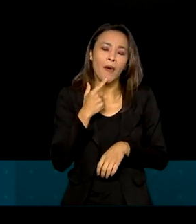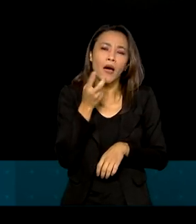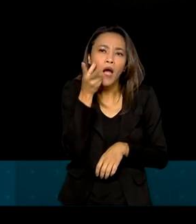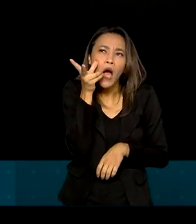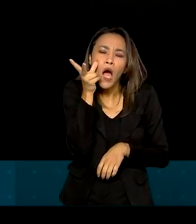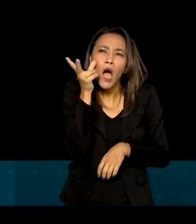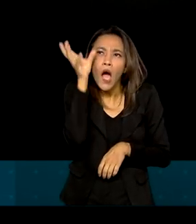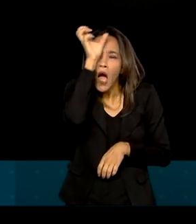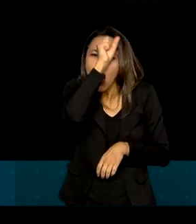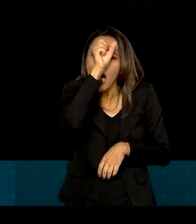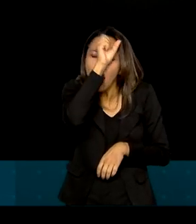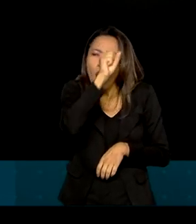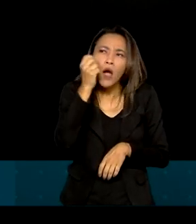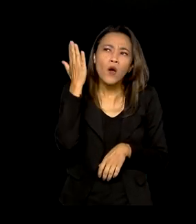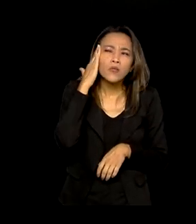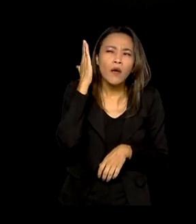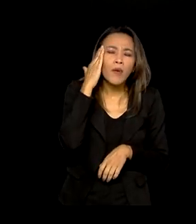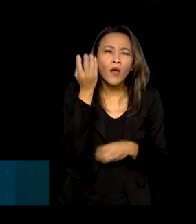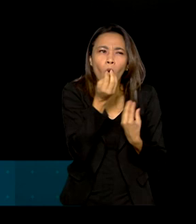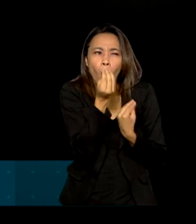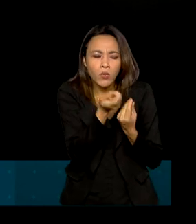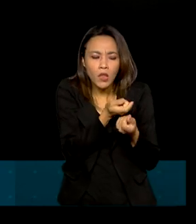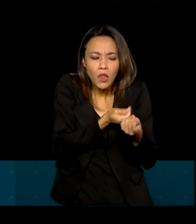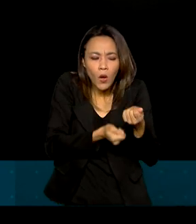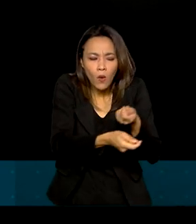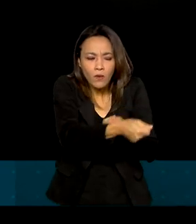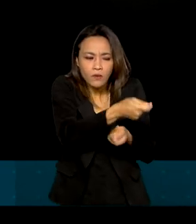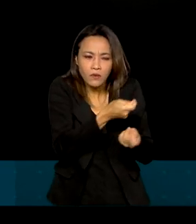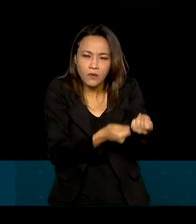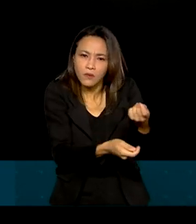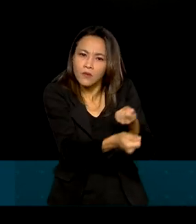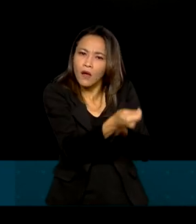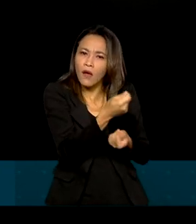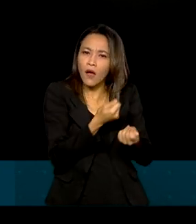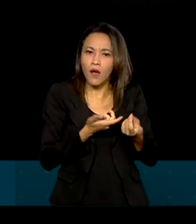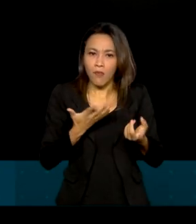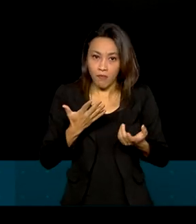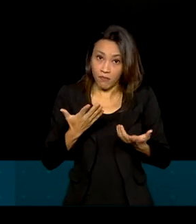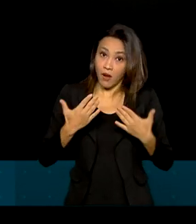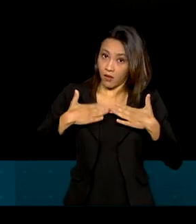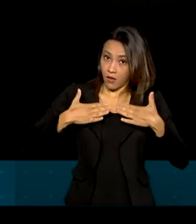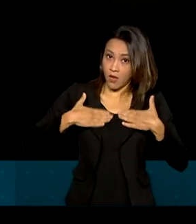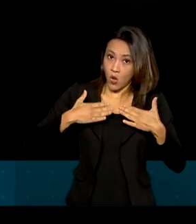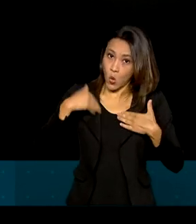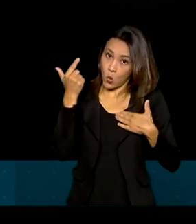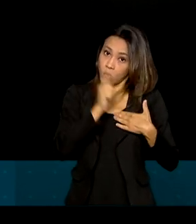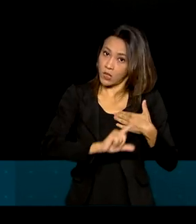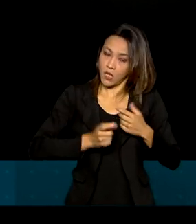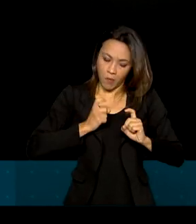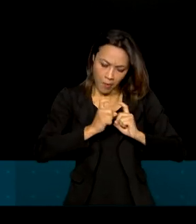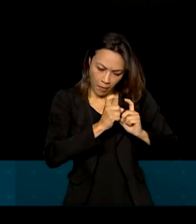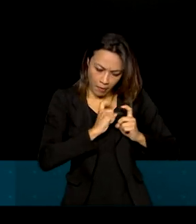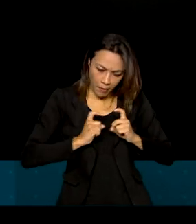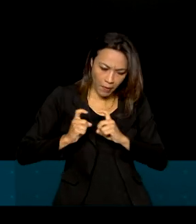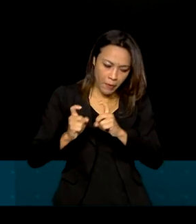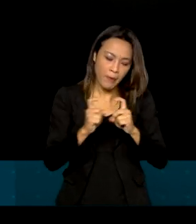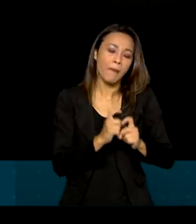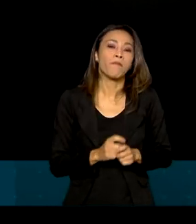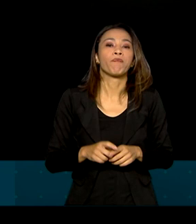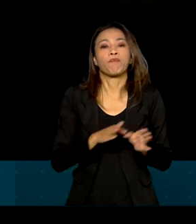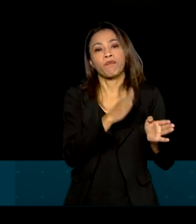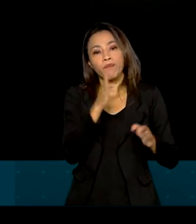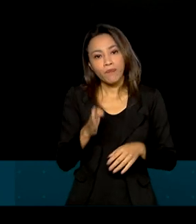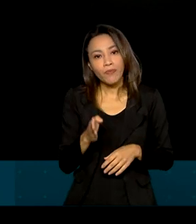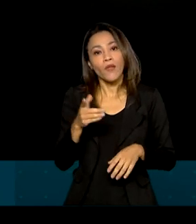novas ideias de negócios para administrar o negócio. Portanto, cria